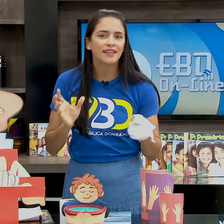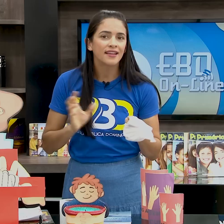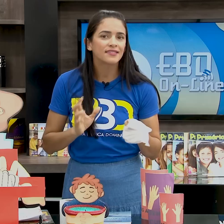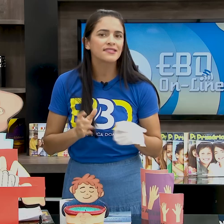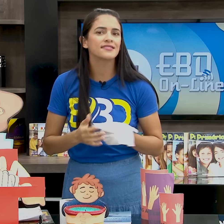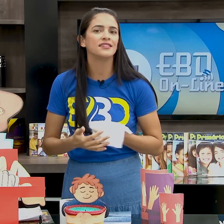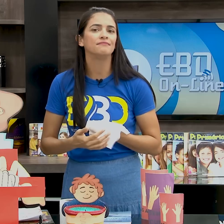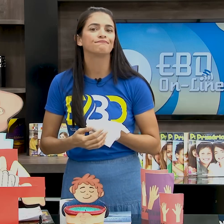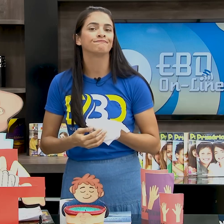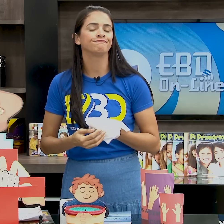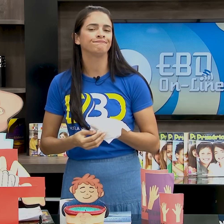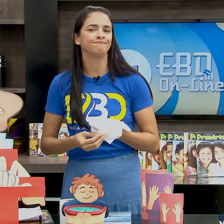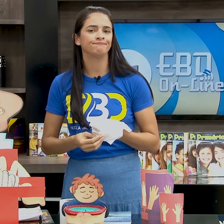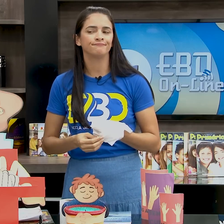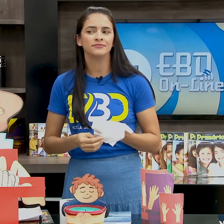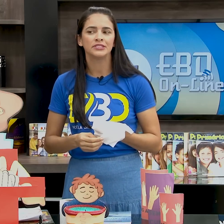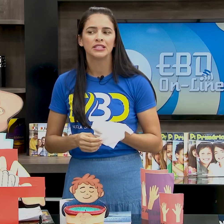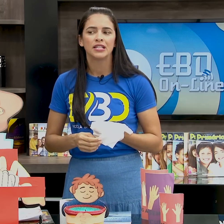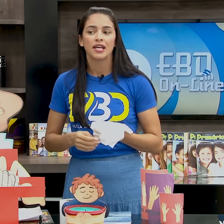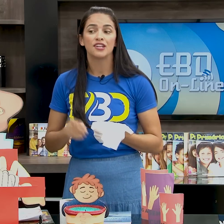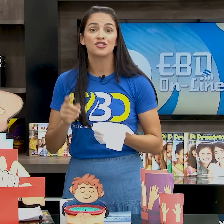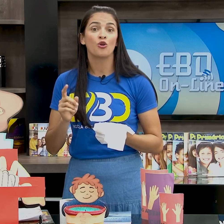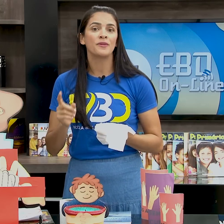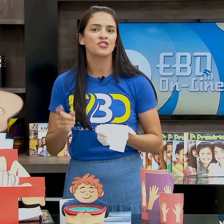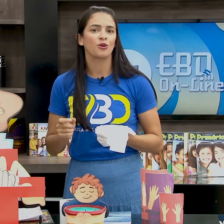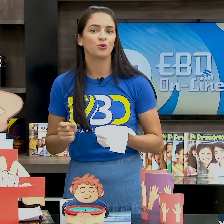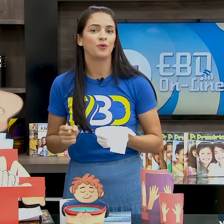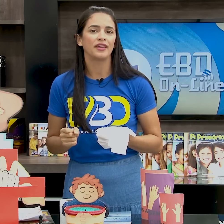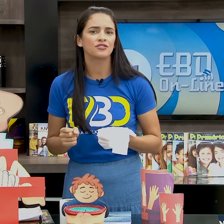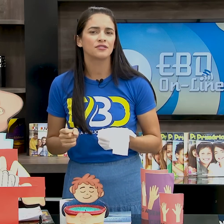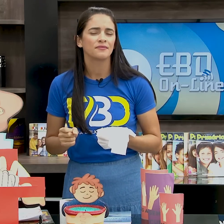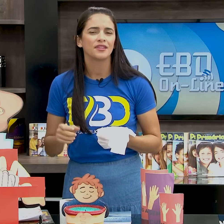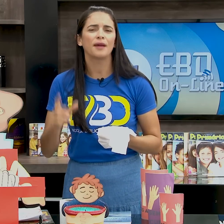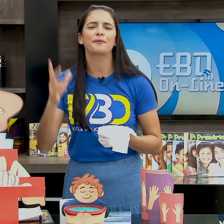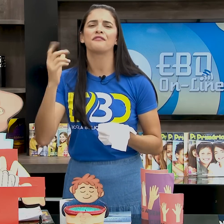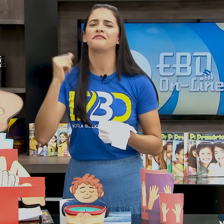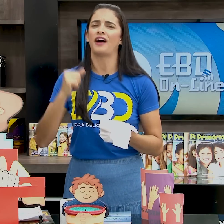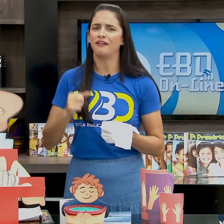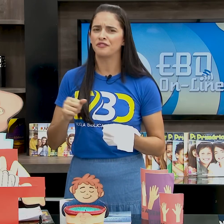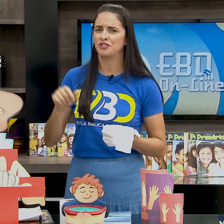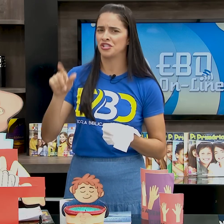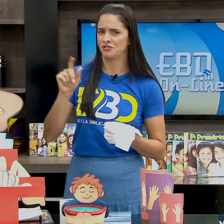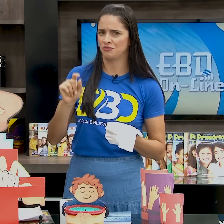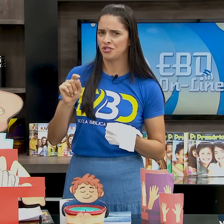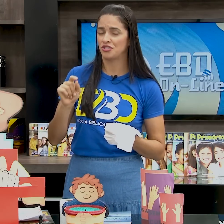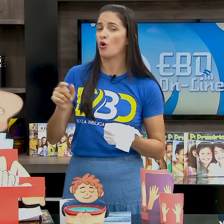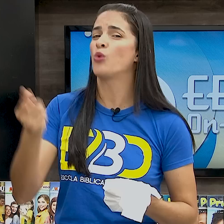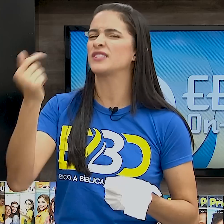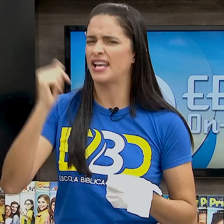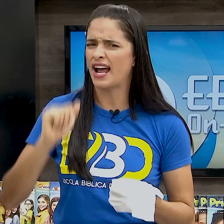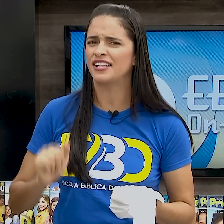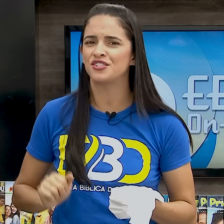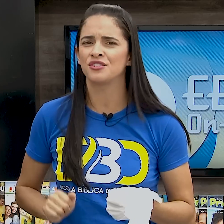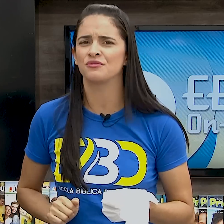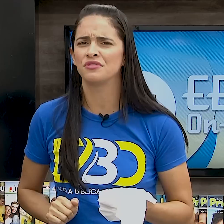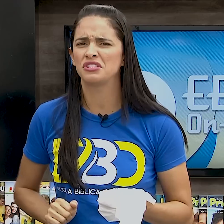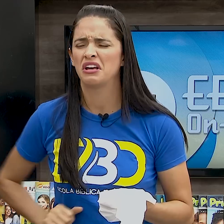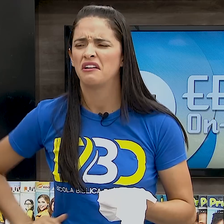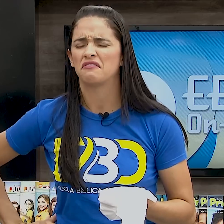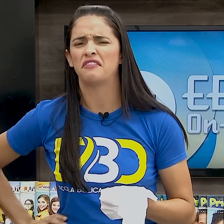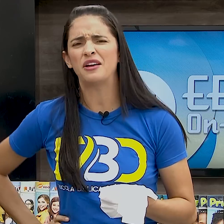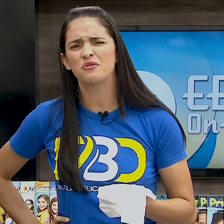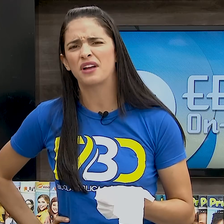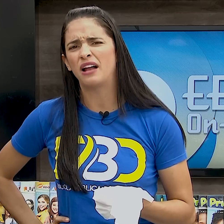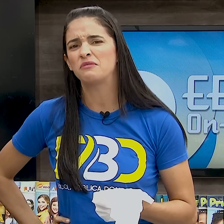a comentar entre si este homem chegou doente e é provável que Jesus ou será que Jesus